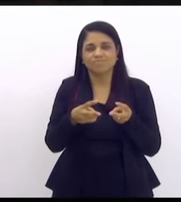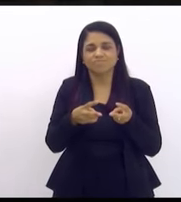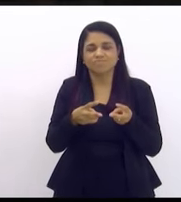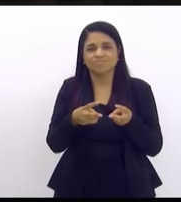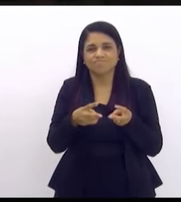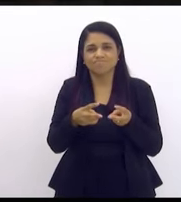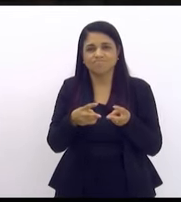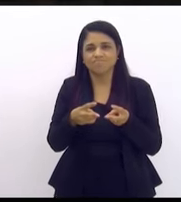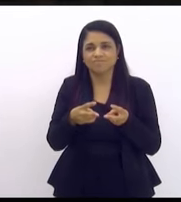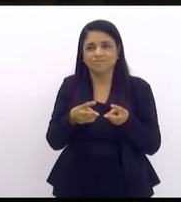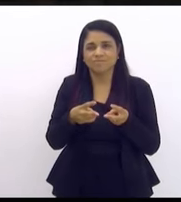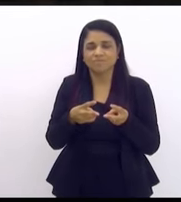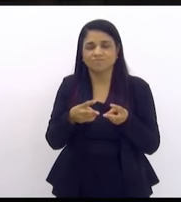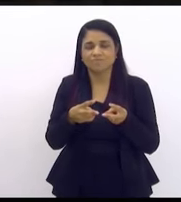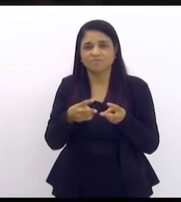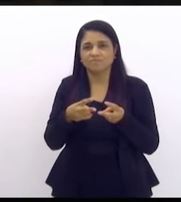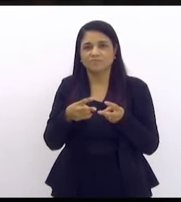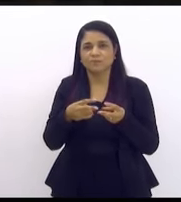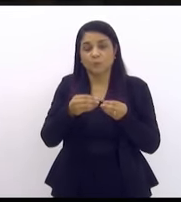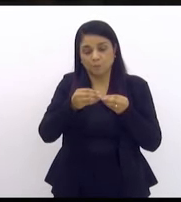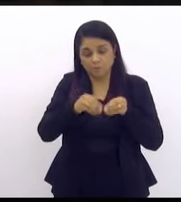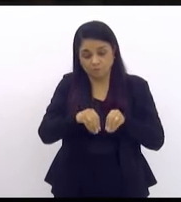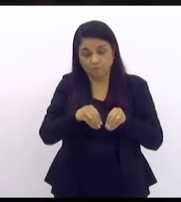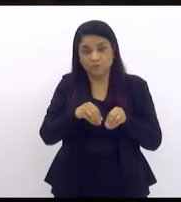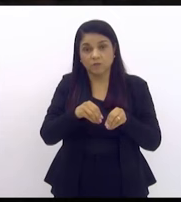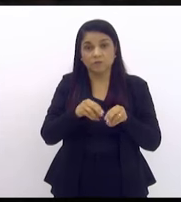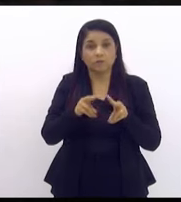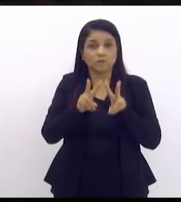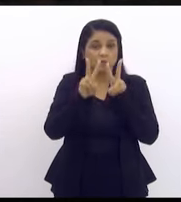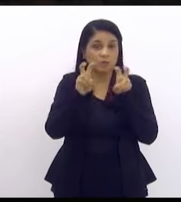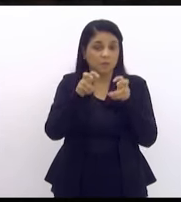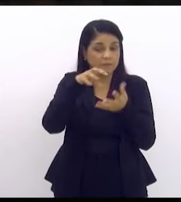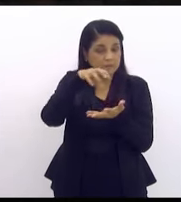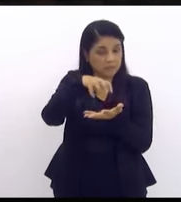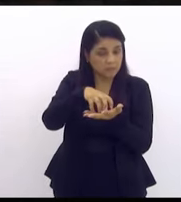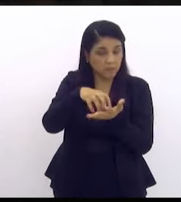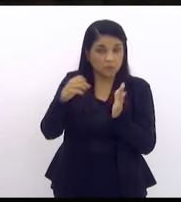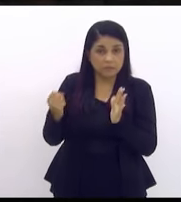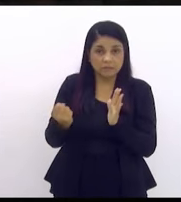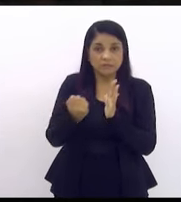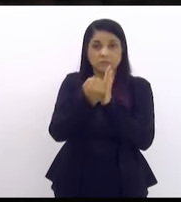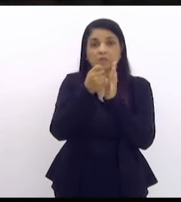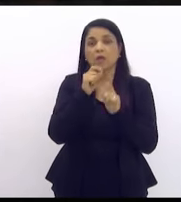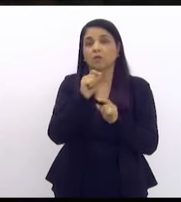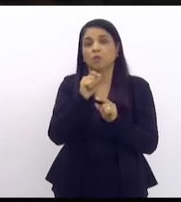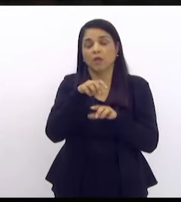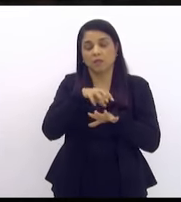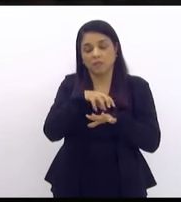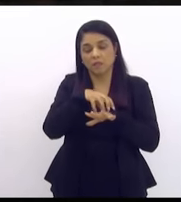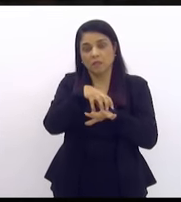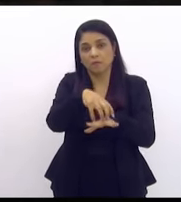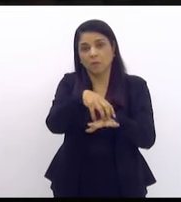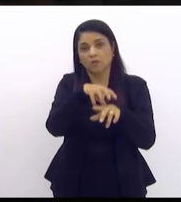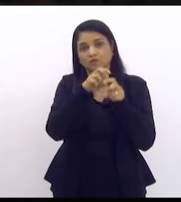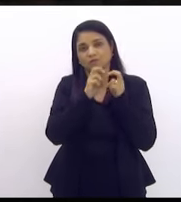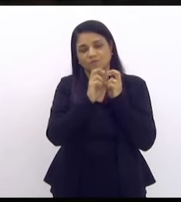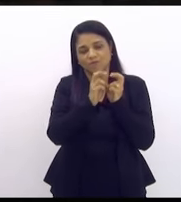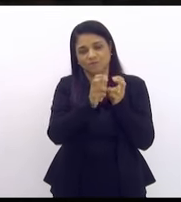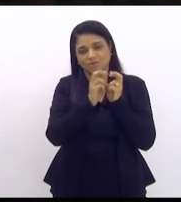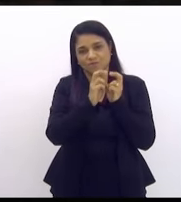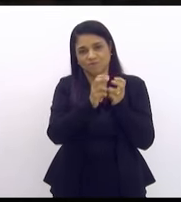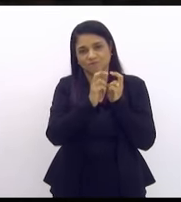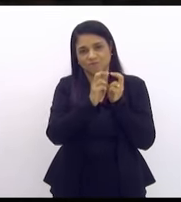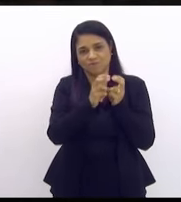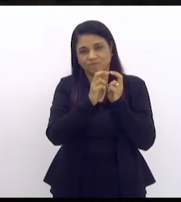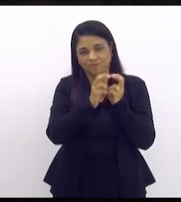a fragilidade nos seus temas centrais em dar destaque ao transporte ferroviário de